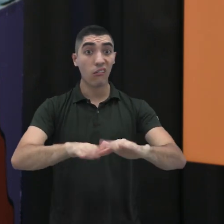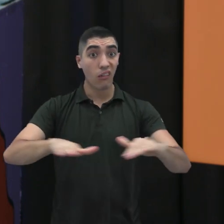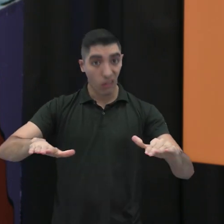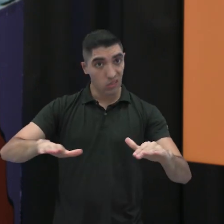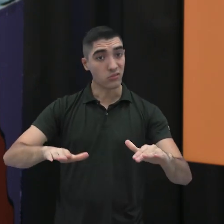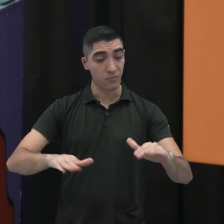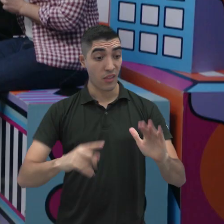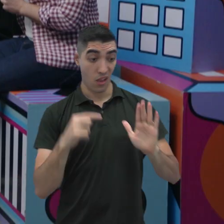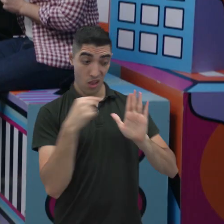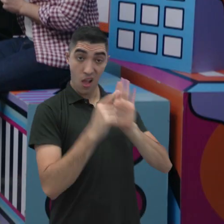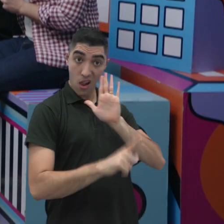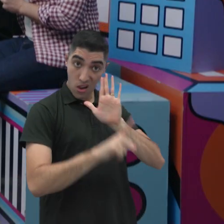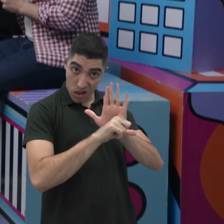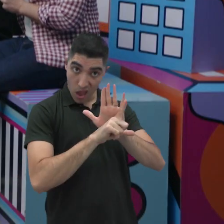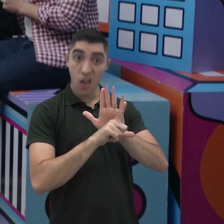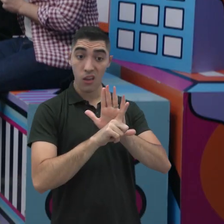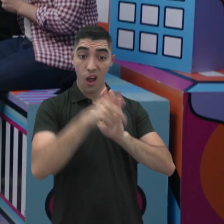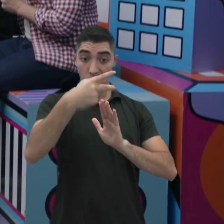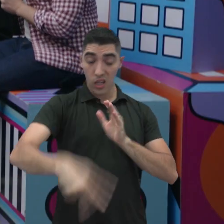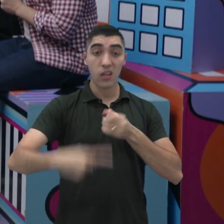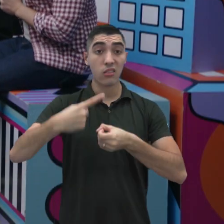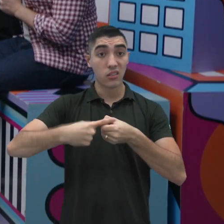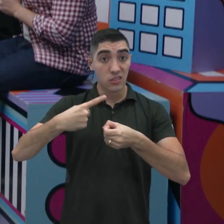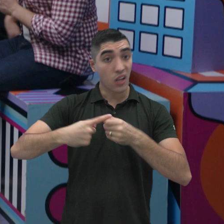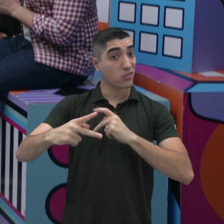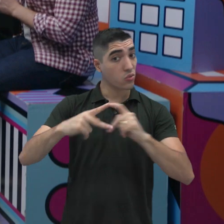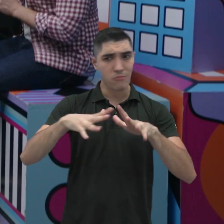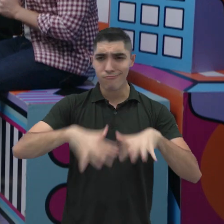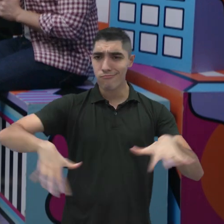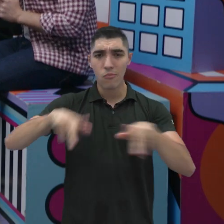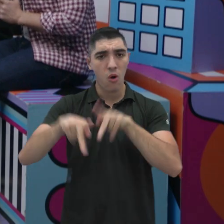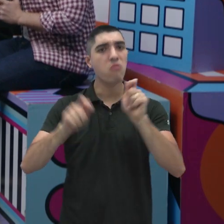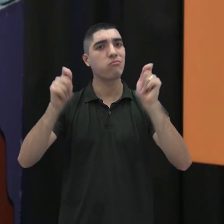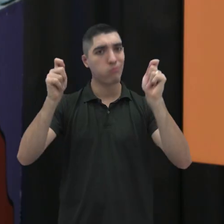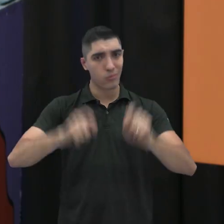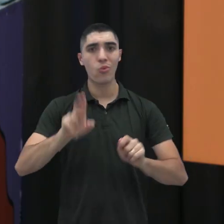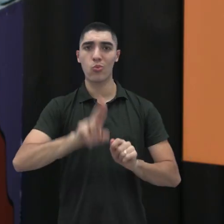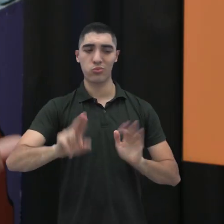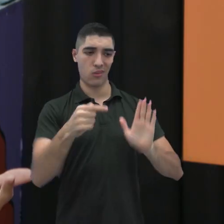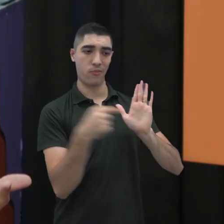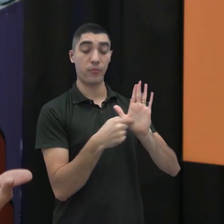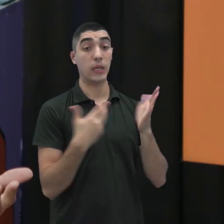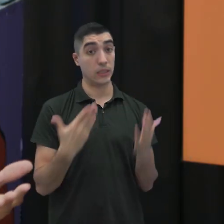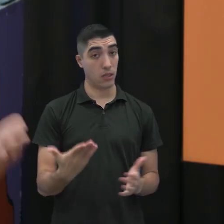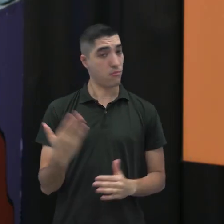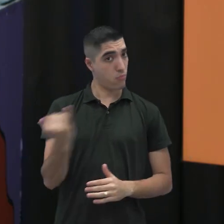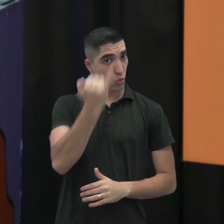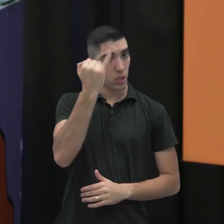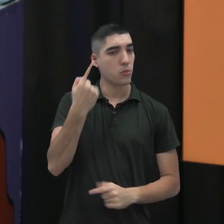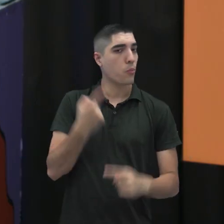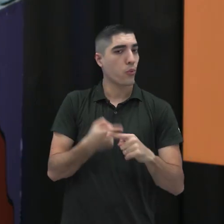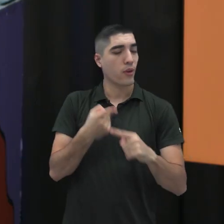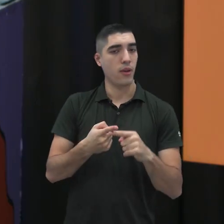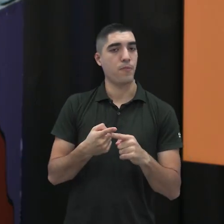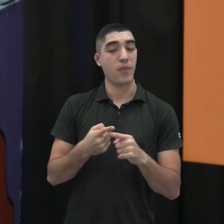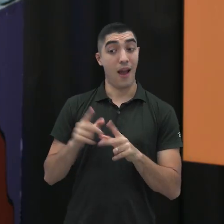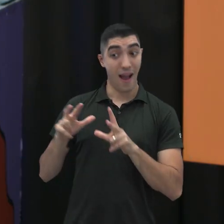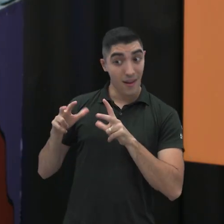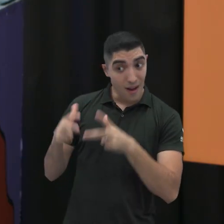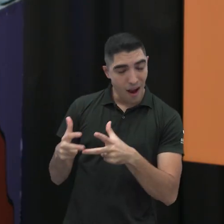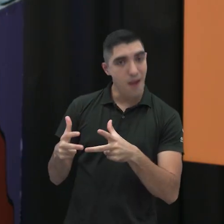Então, assim, é uma lei que tornou de utilidade pública esse trabalho que ele faz. é muito importante a Câmara